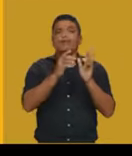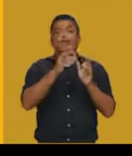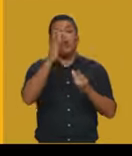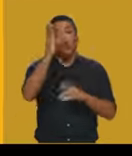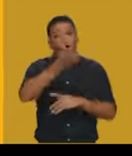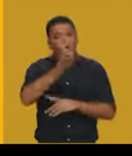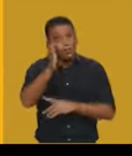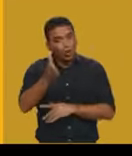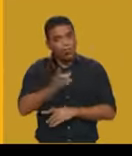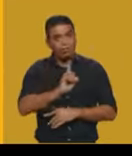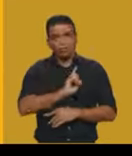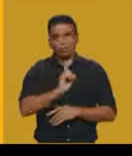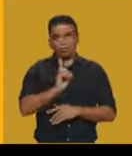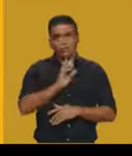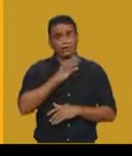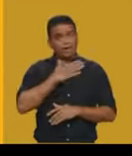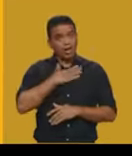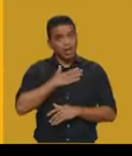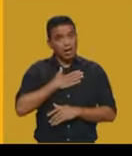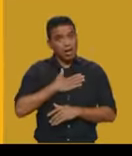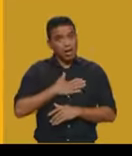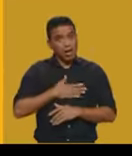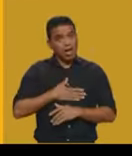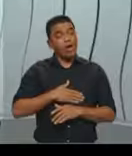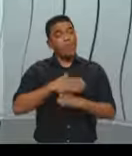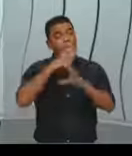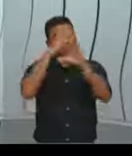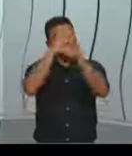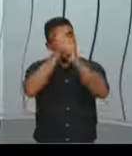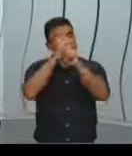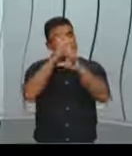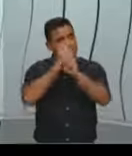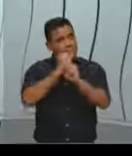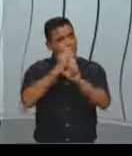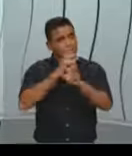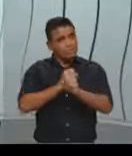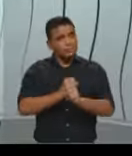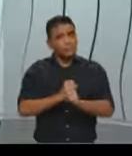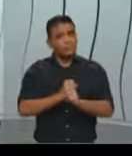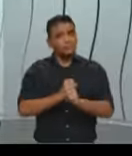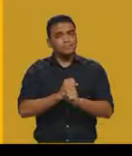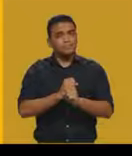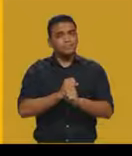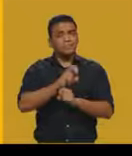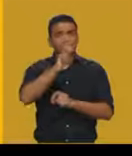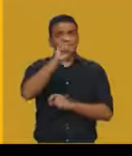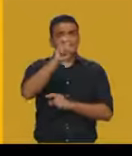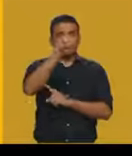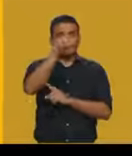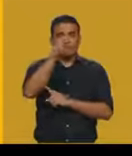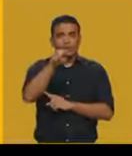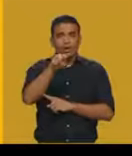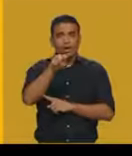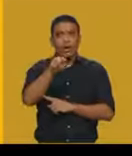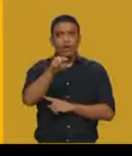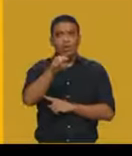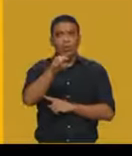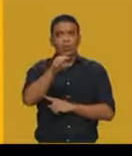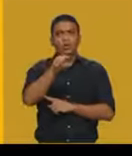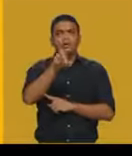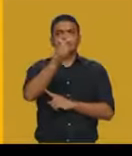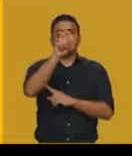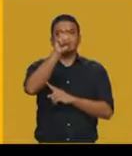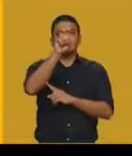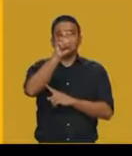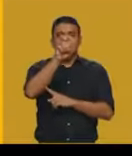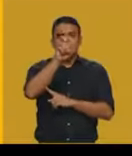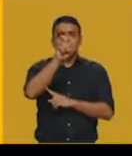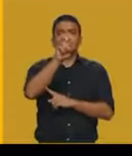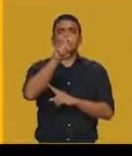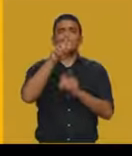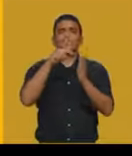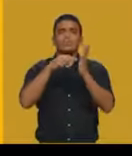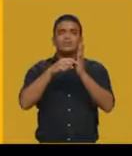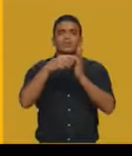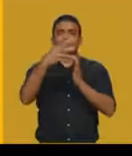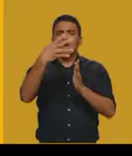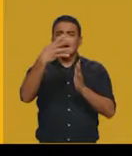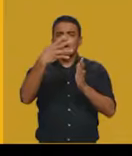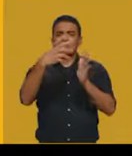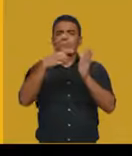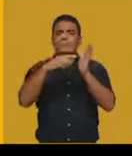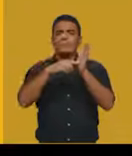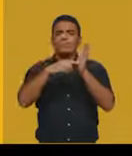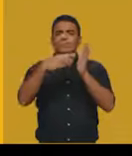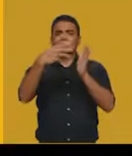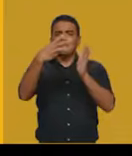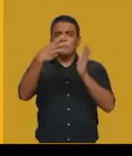cara, beleza? Tem que fazer o fatorial deles. Aí vai ficar assim, ó, 5 fatorial é o quê? 5 vezes 4 vezes 3 vezes